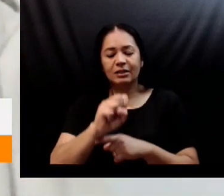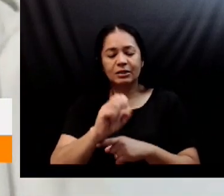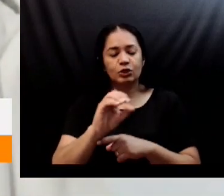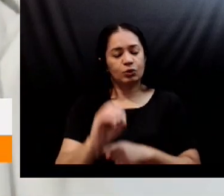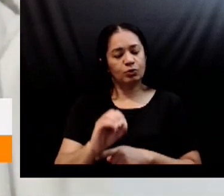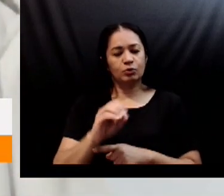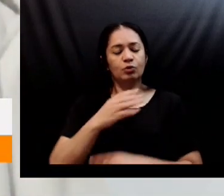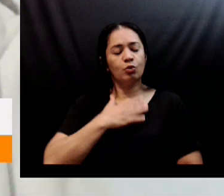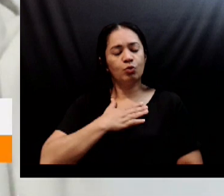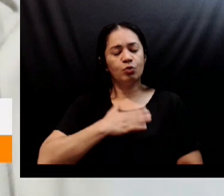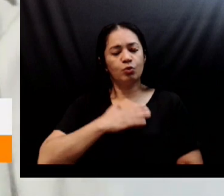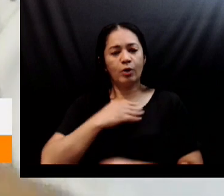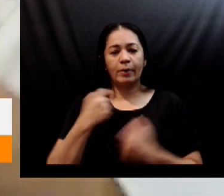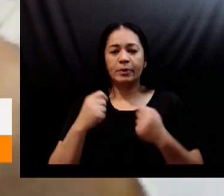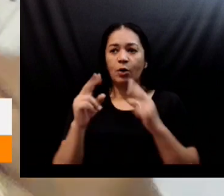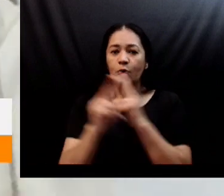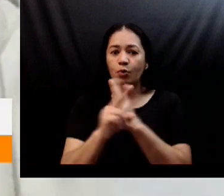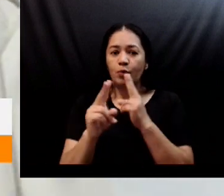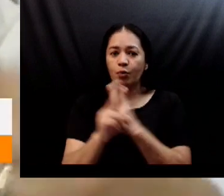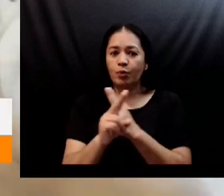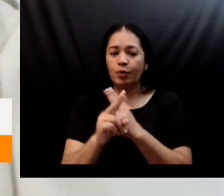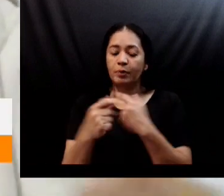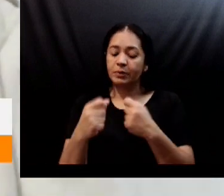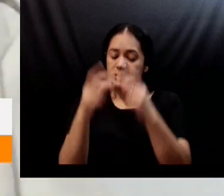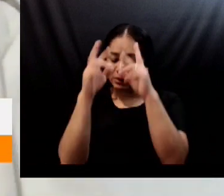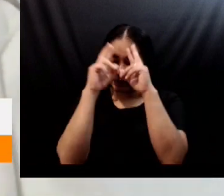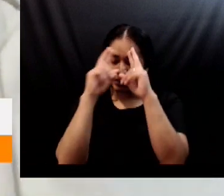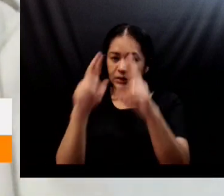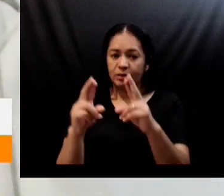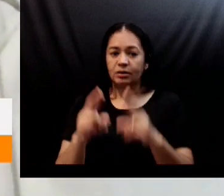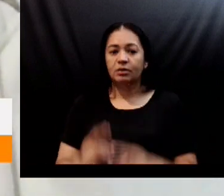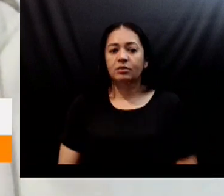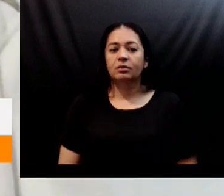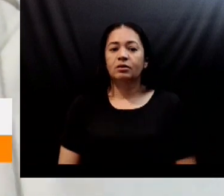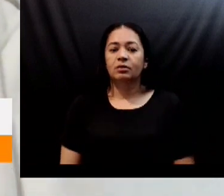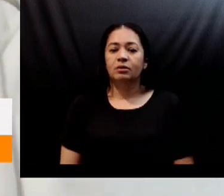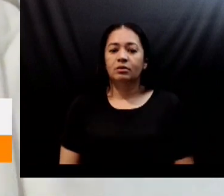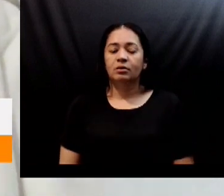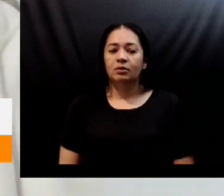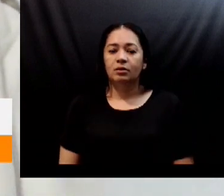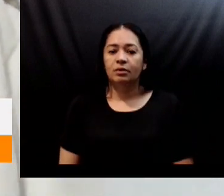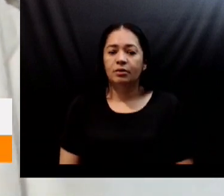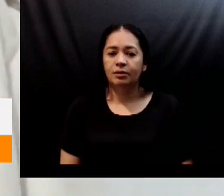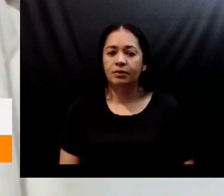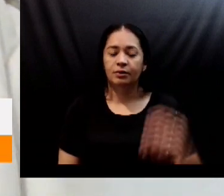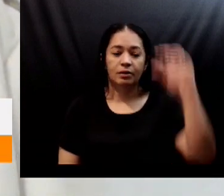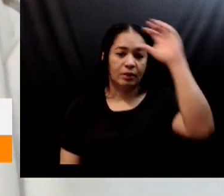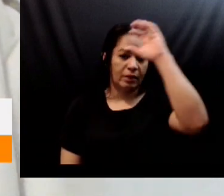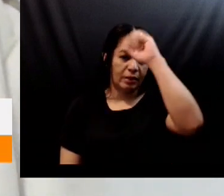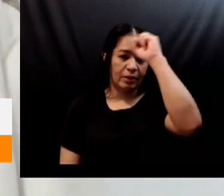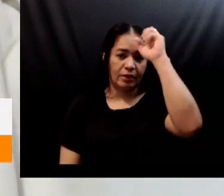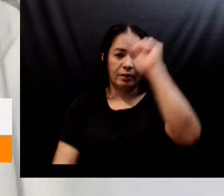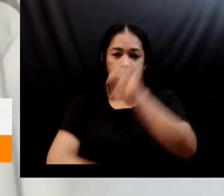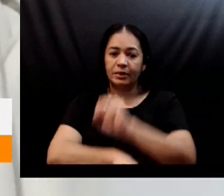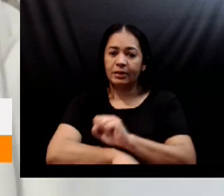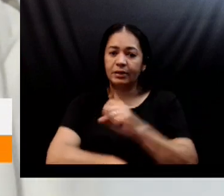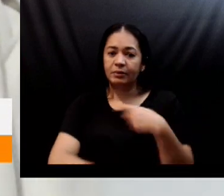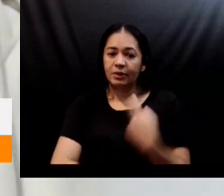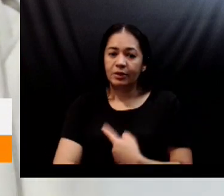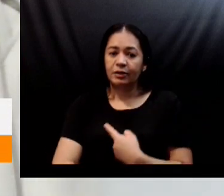que precisa ser respeitada, uma urgência em reaprender a parar. Então, a gente precisa dizer para